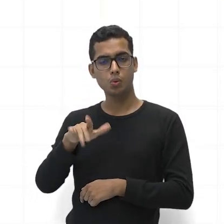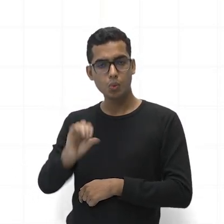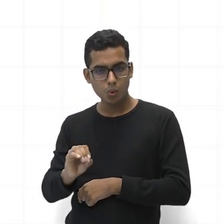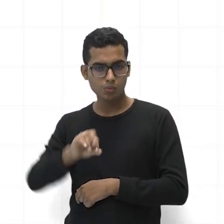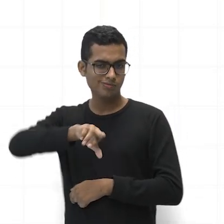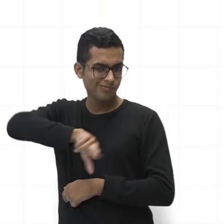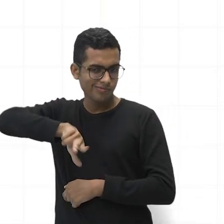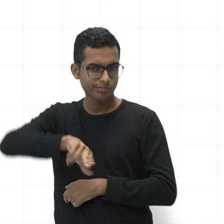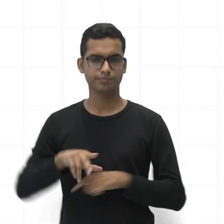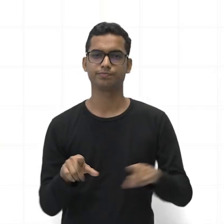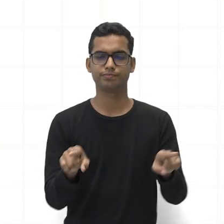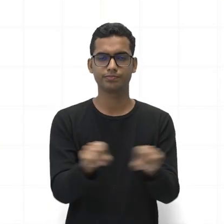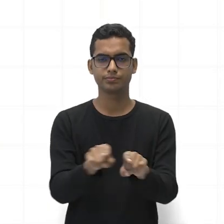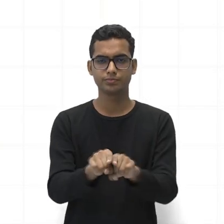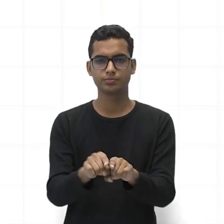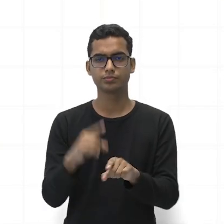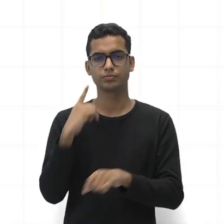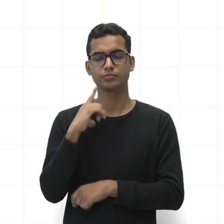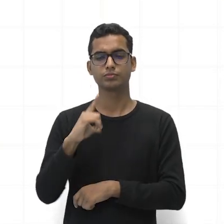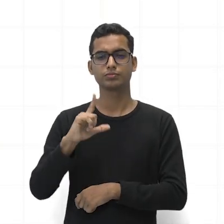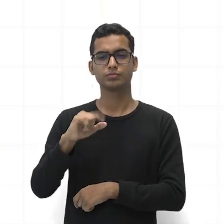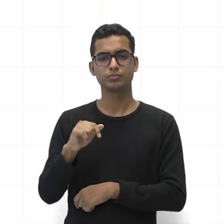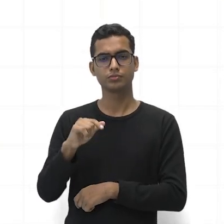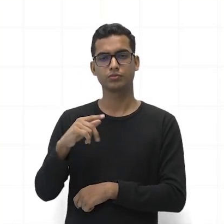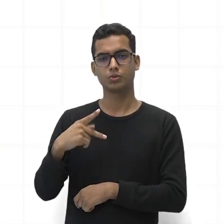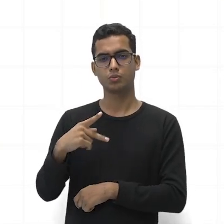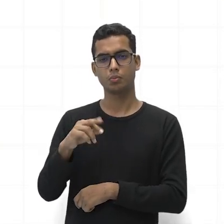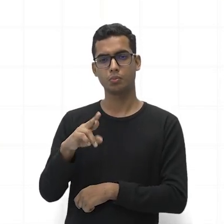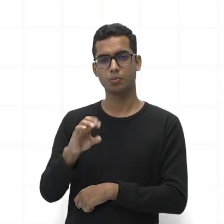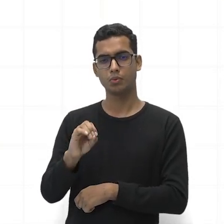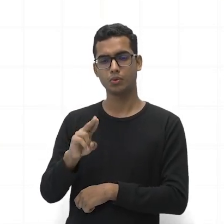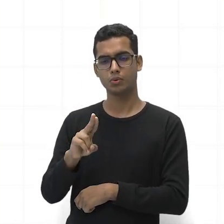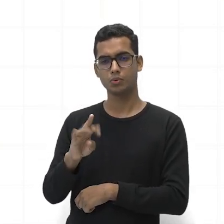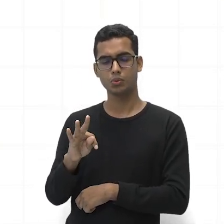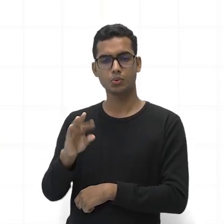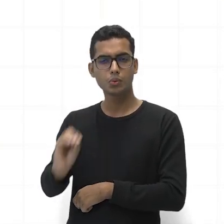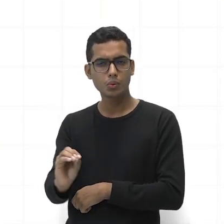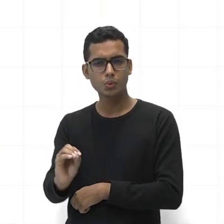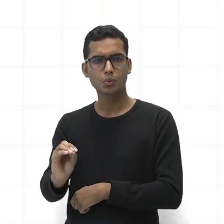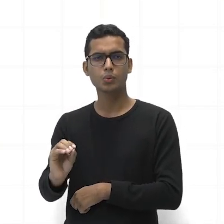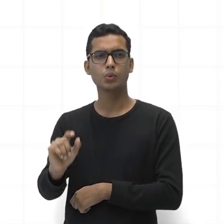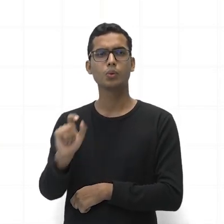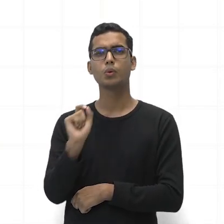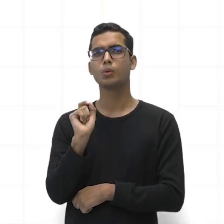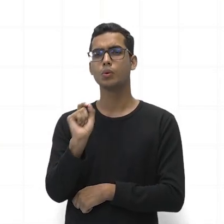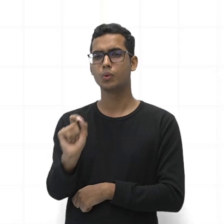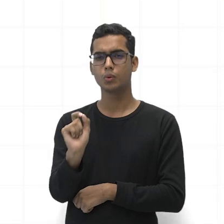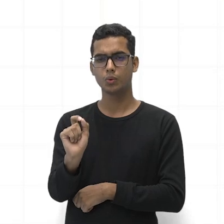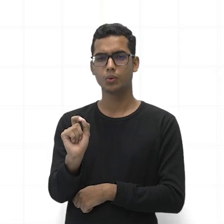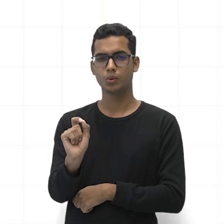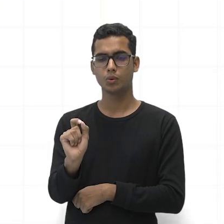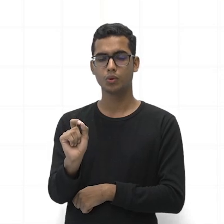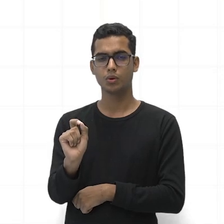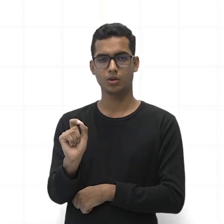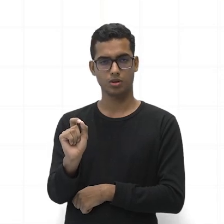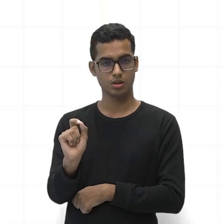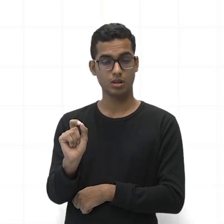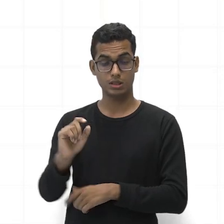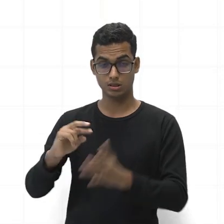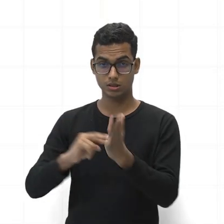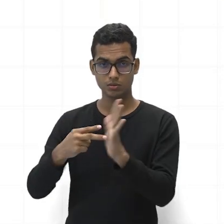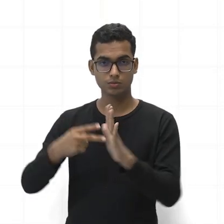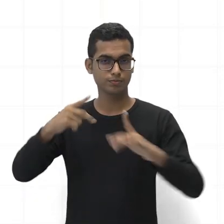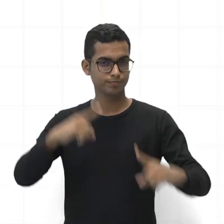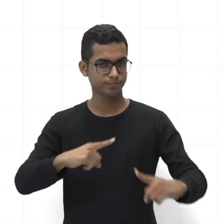quando falar aqui, ó, produto, está falando, pessoal, está falando de multiplicação, tá